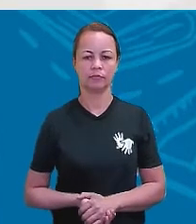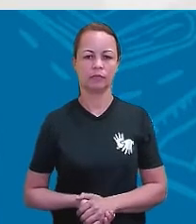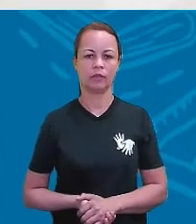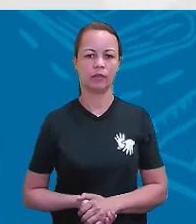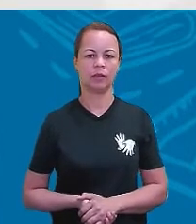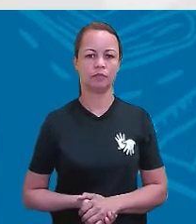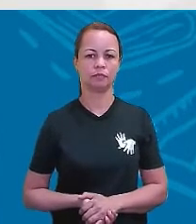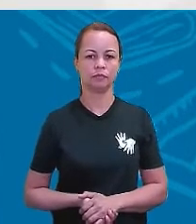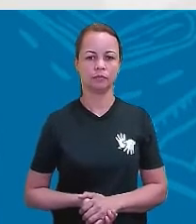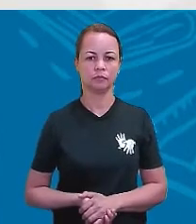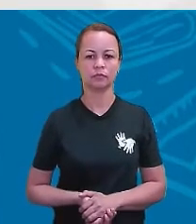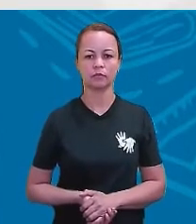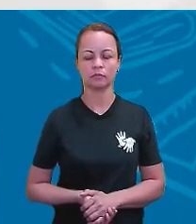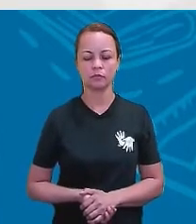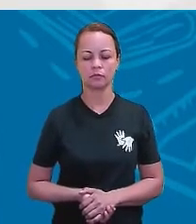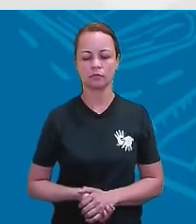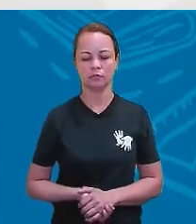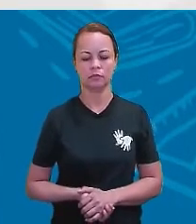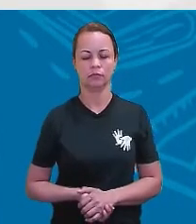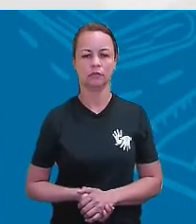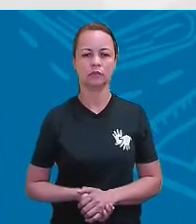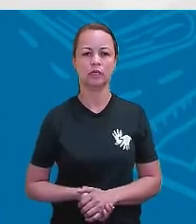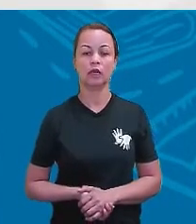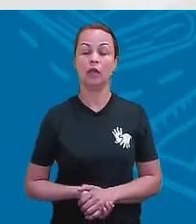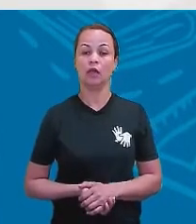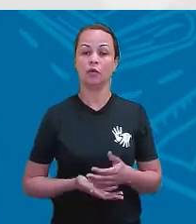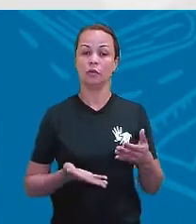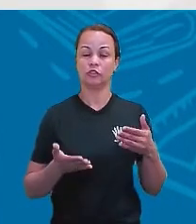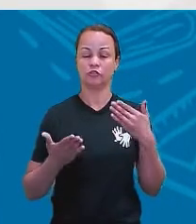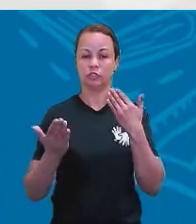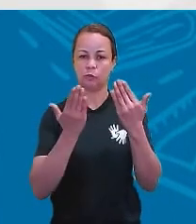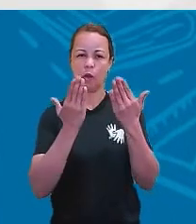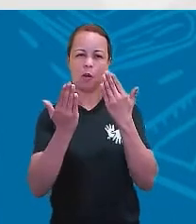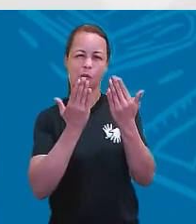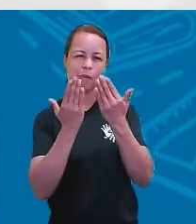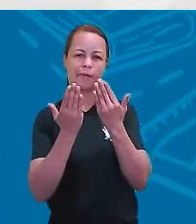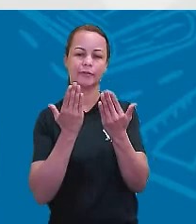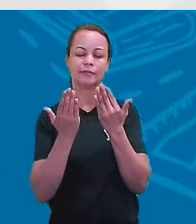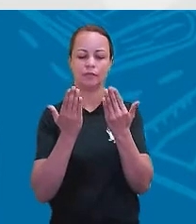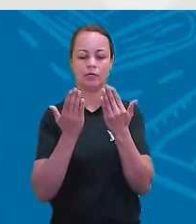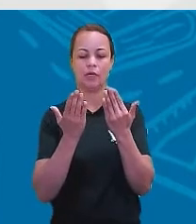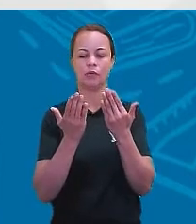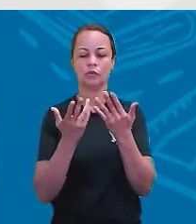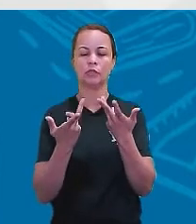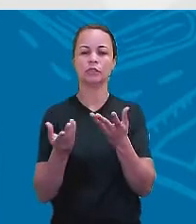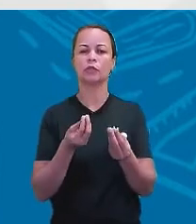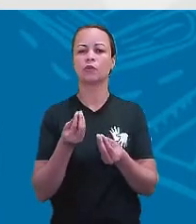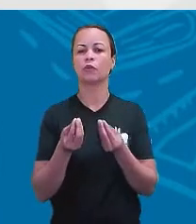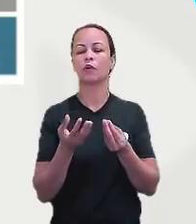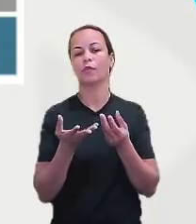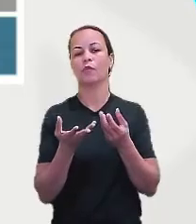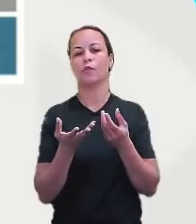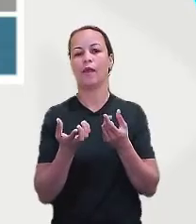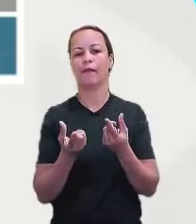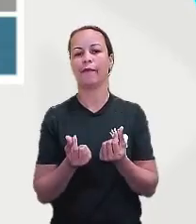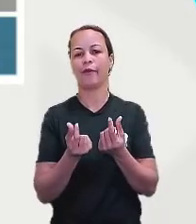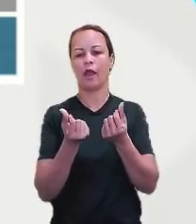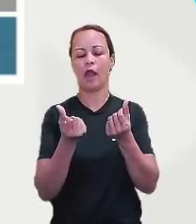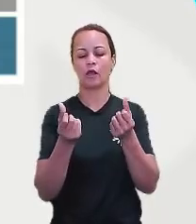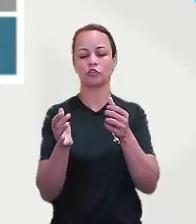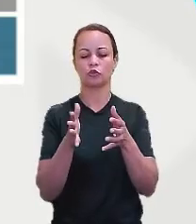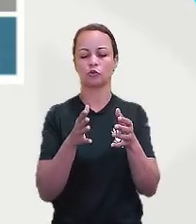tá certo? E quando a gente faz aí um comparativo, né, de quanto é gasto, né,